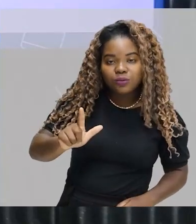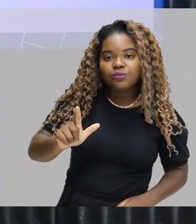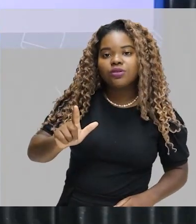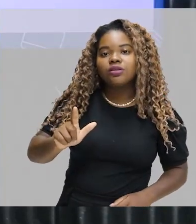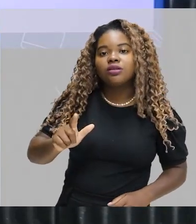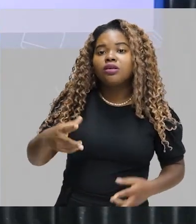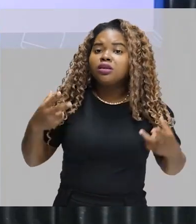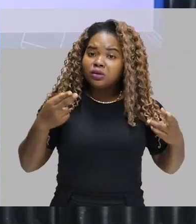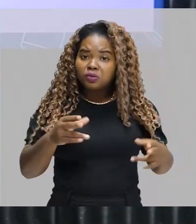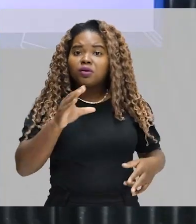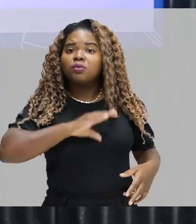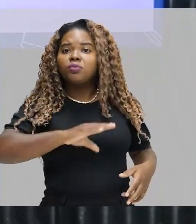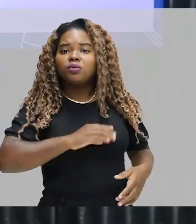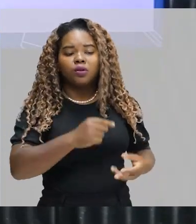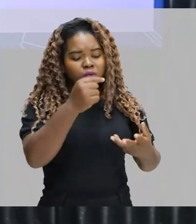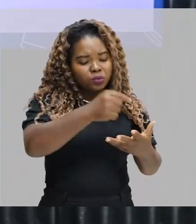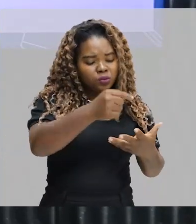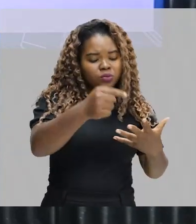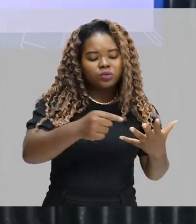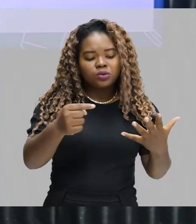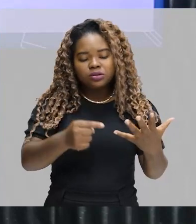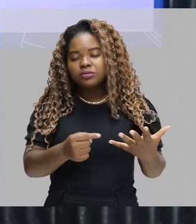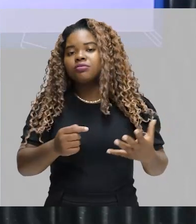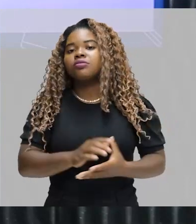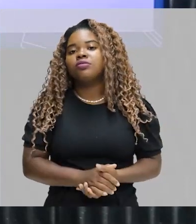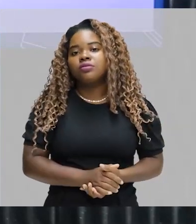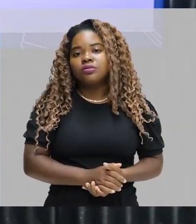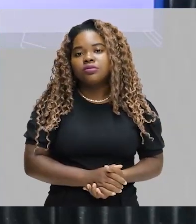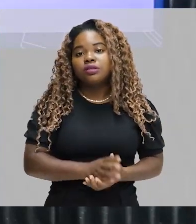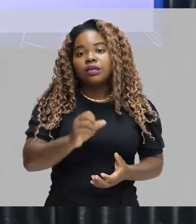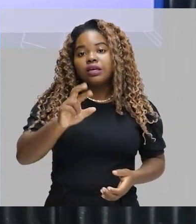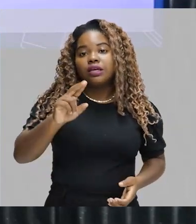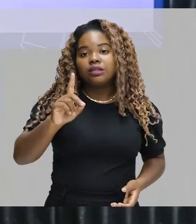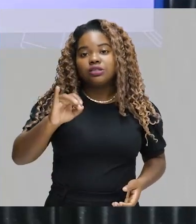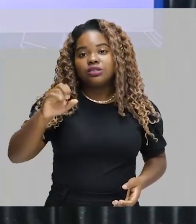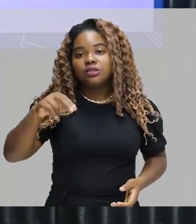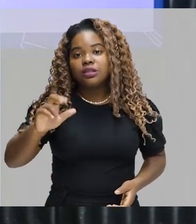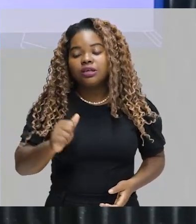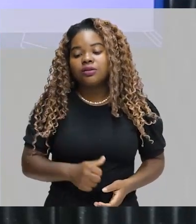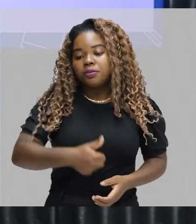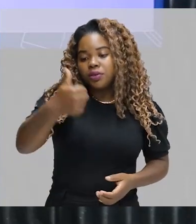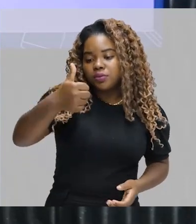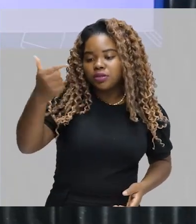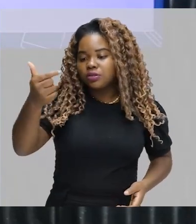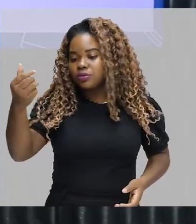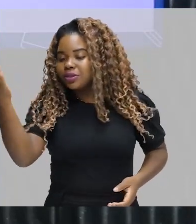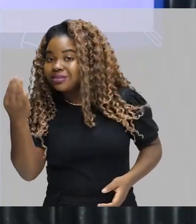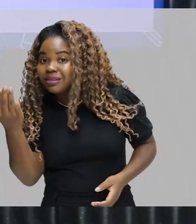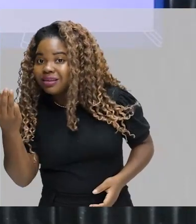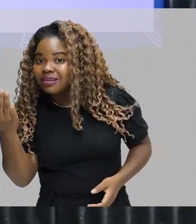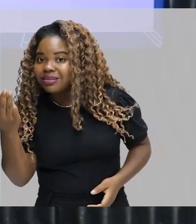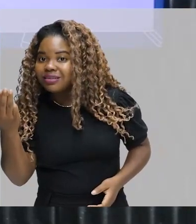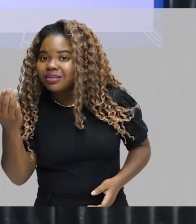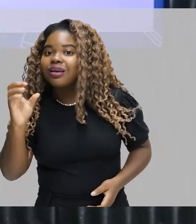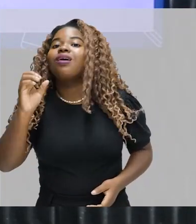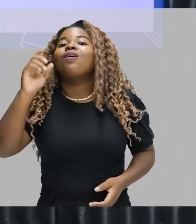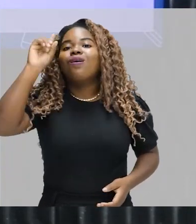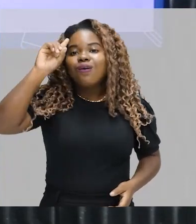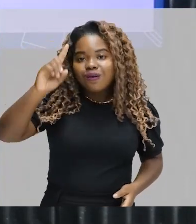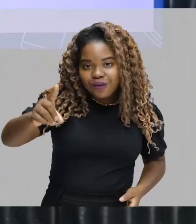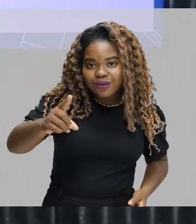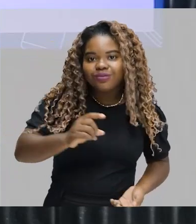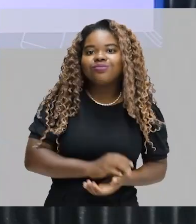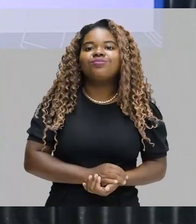no português. 1, 2, 3 são os números cardinais. Primeiro, segundo e terceiro, os números